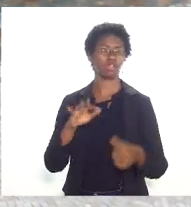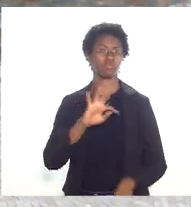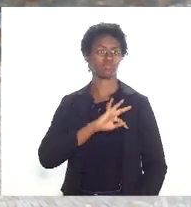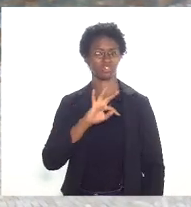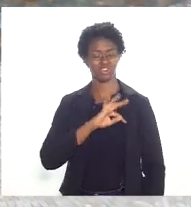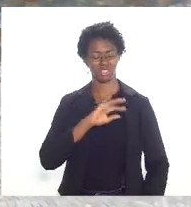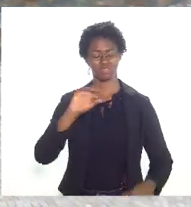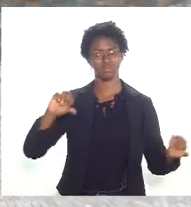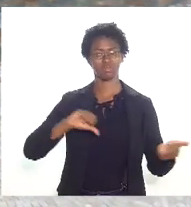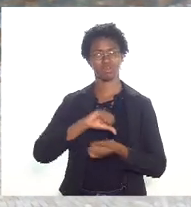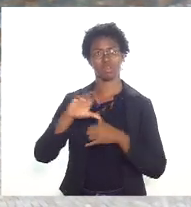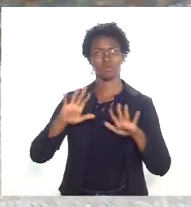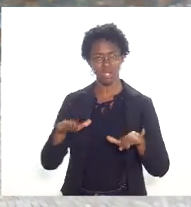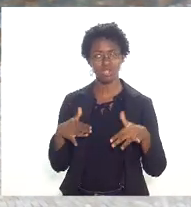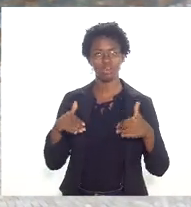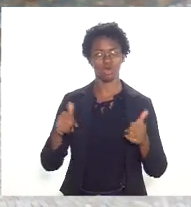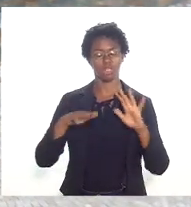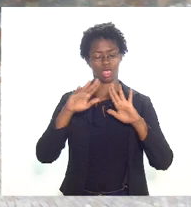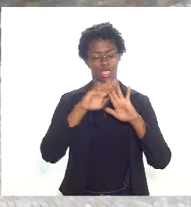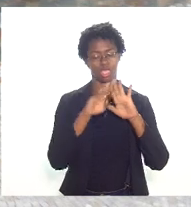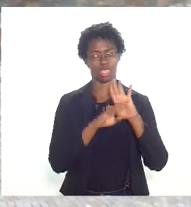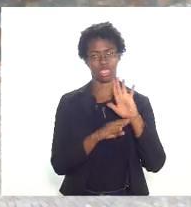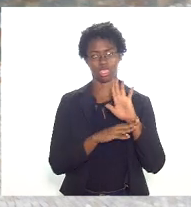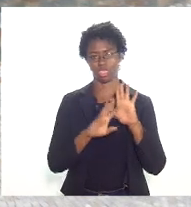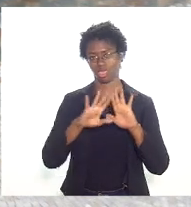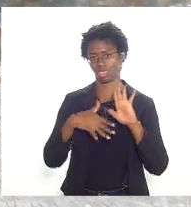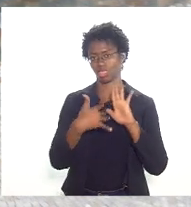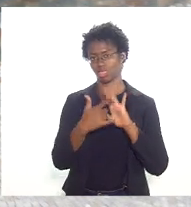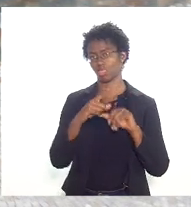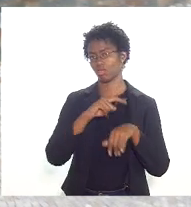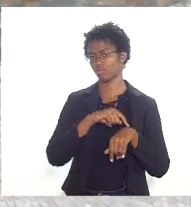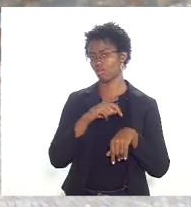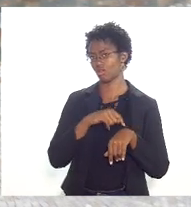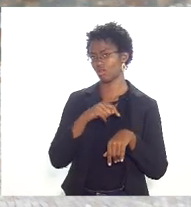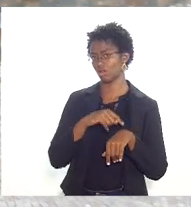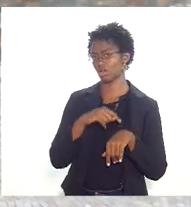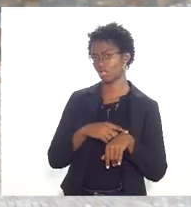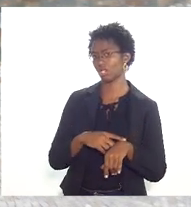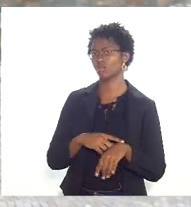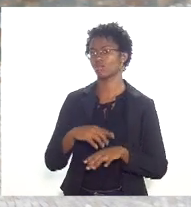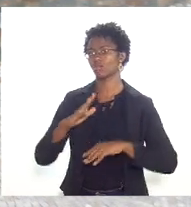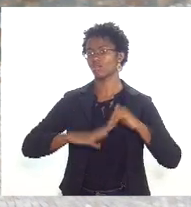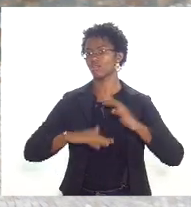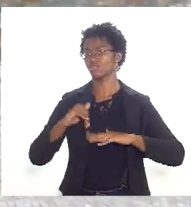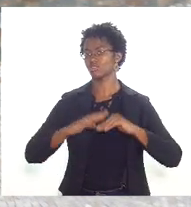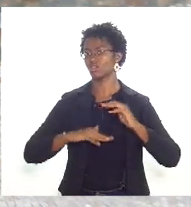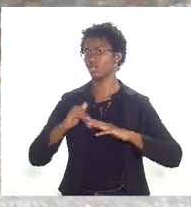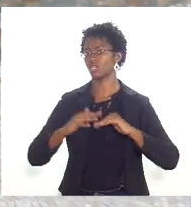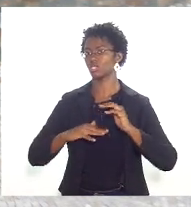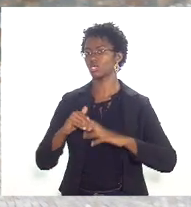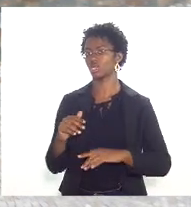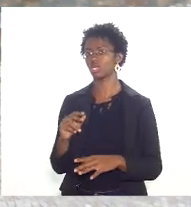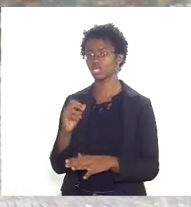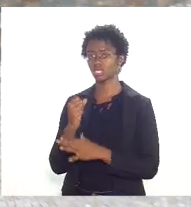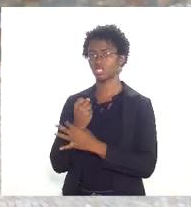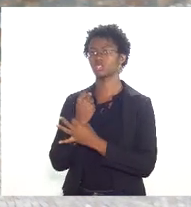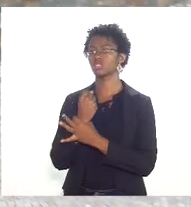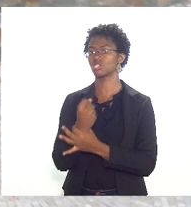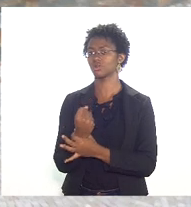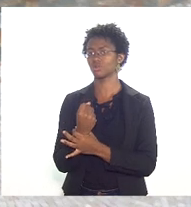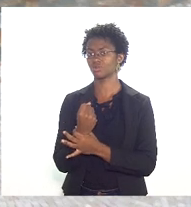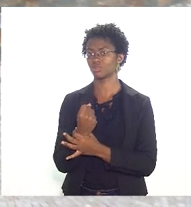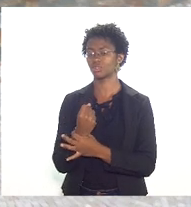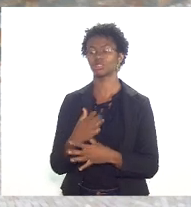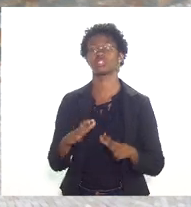escala pilareia escala dos profissionais da Segurança Pública não passou de um mero discurso mas agora Presidente eu venho trazer aqui